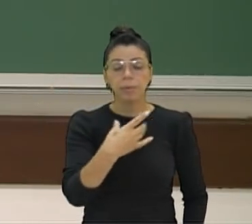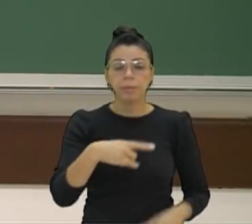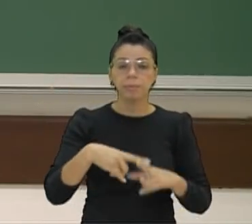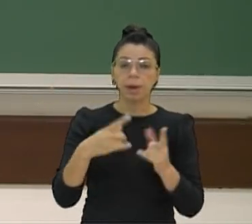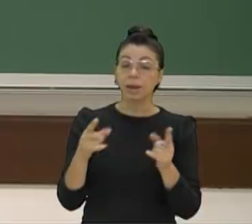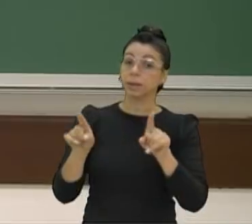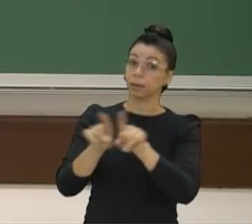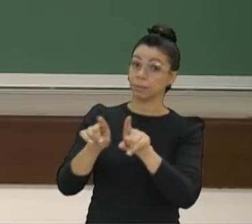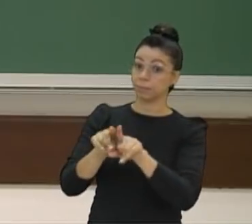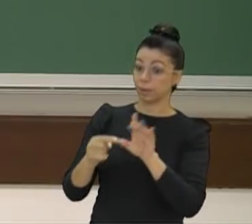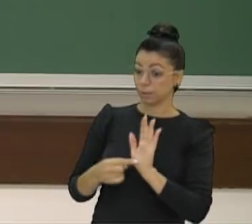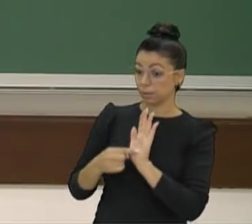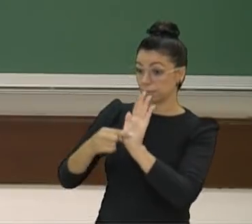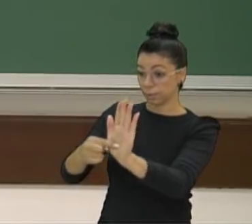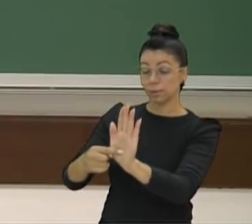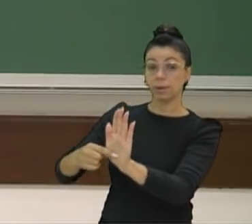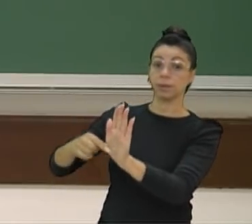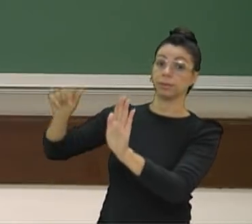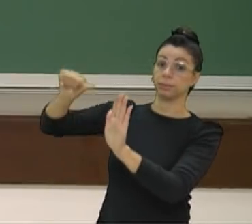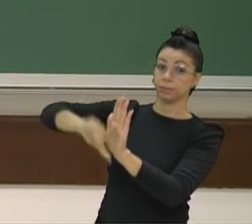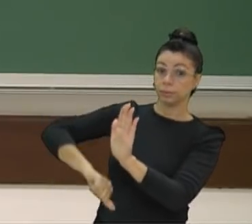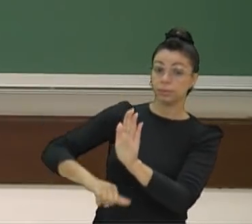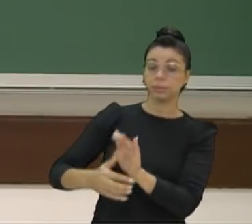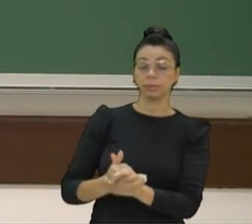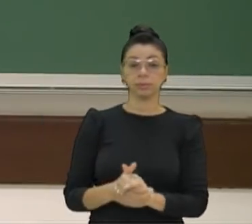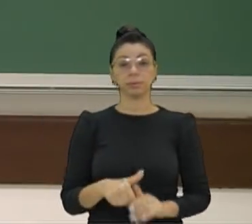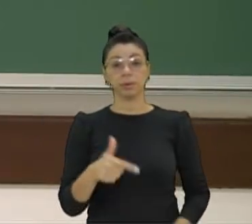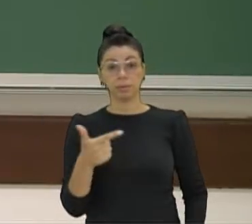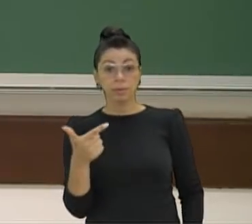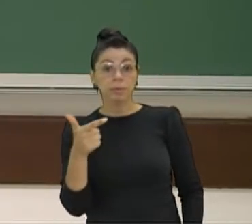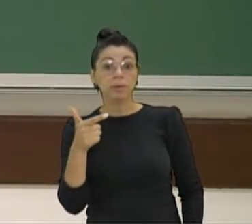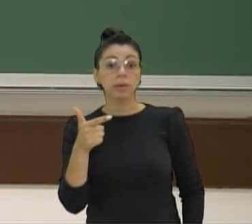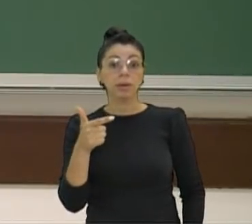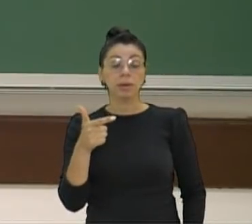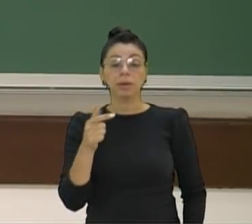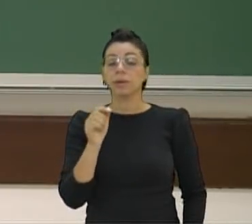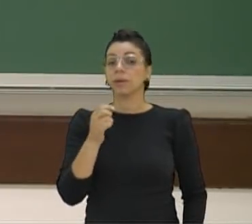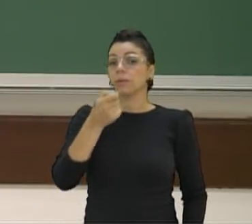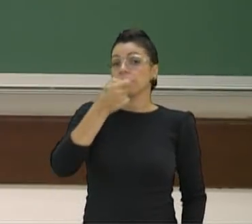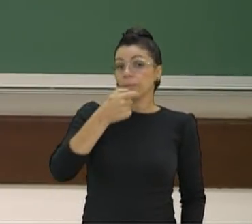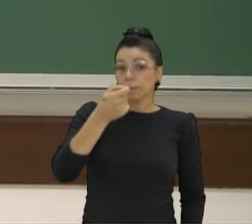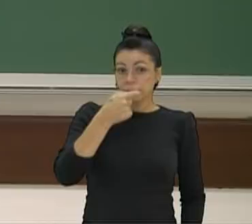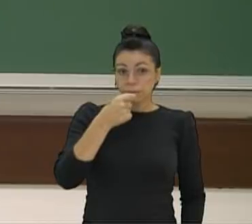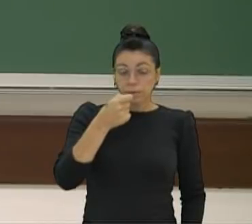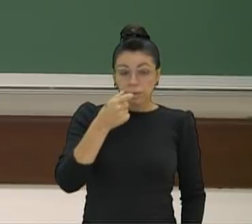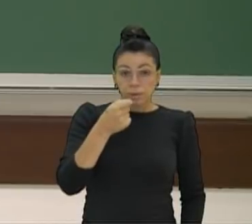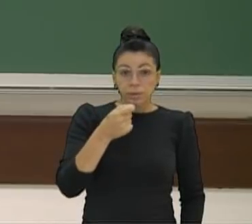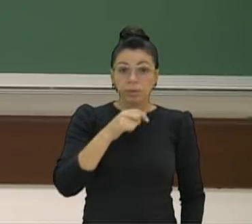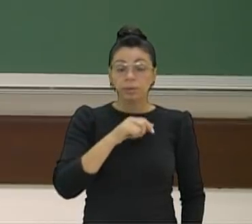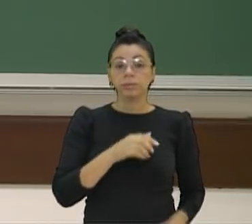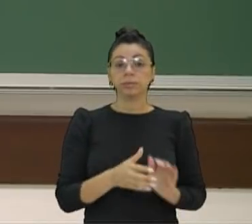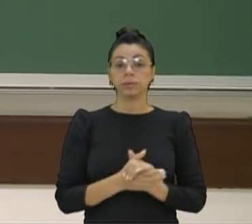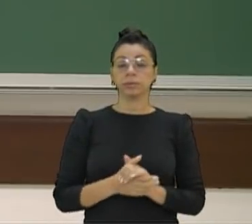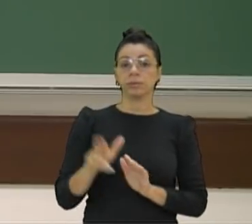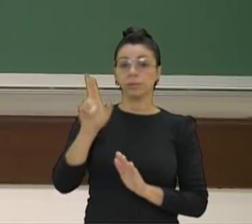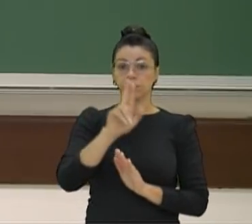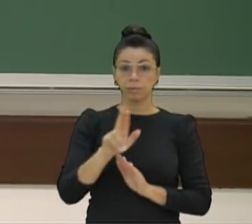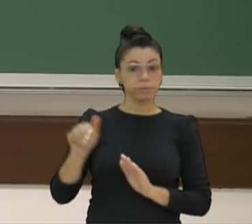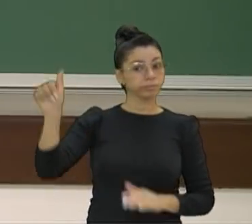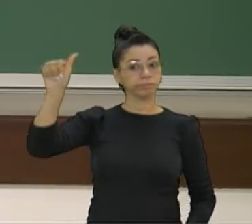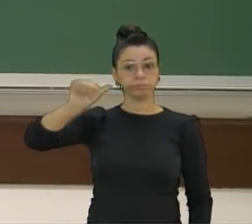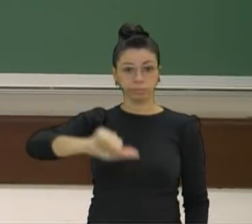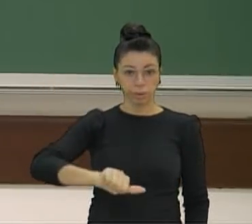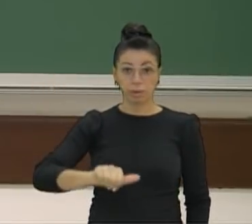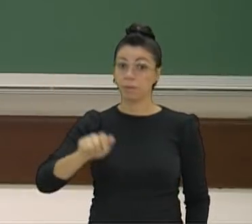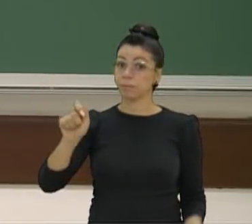resultados negativos, tá? Inclusive, né, alguns quadros pioram com o uso de determinados medicamentos. Por isso que é preciso